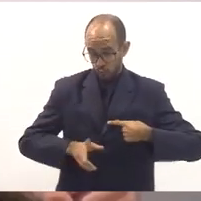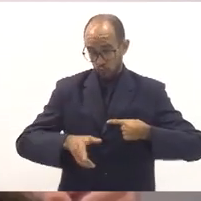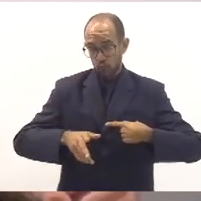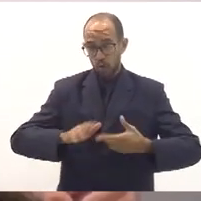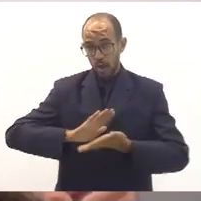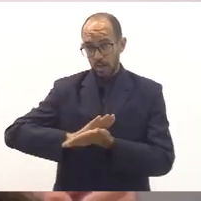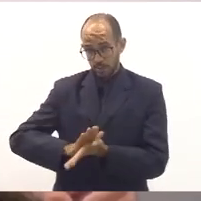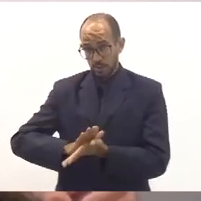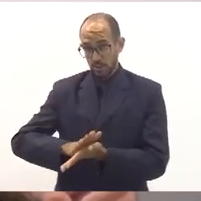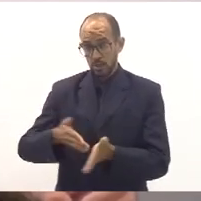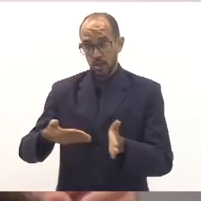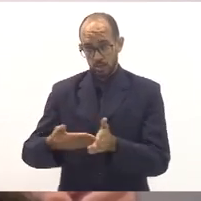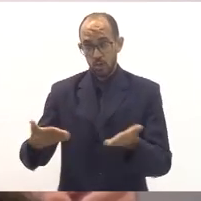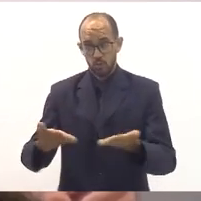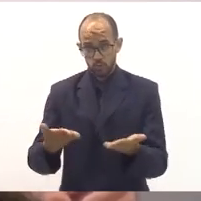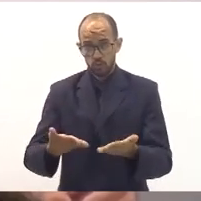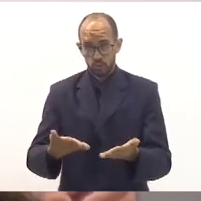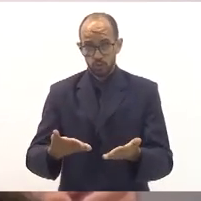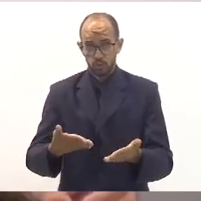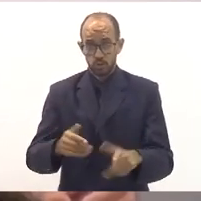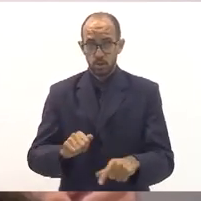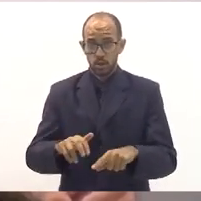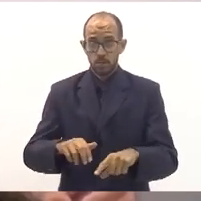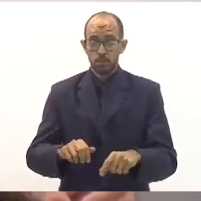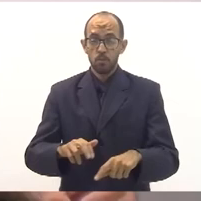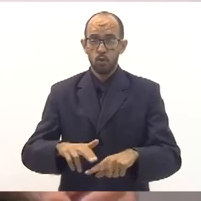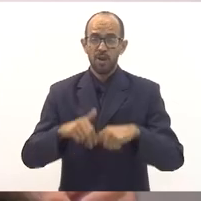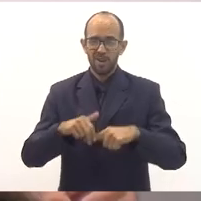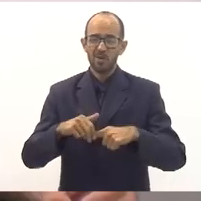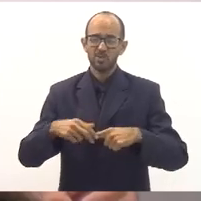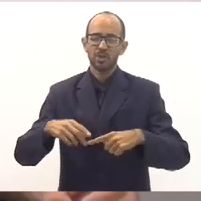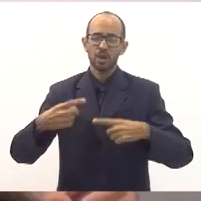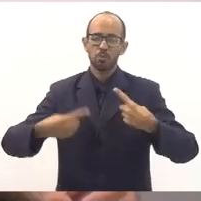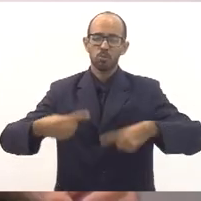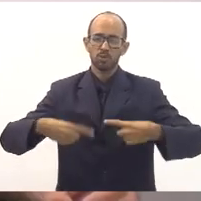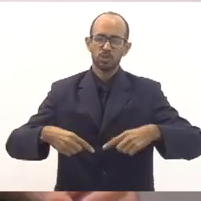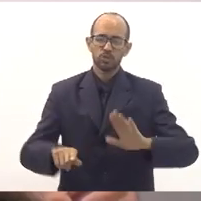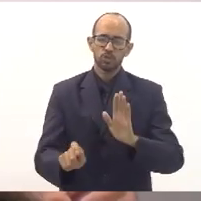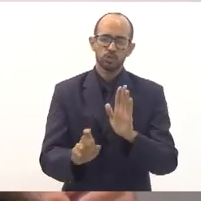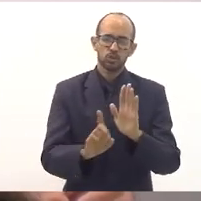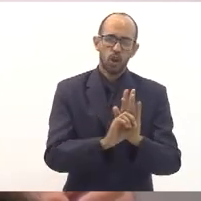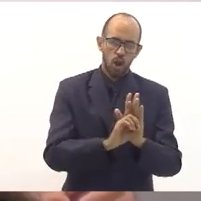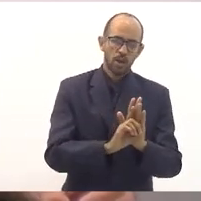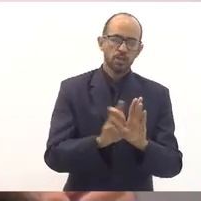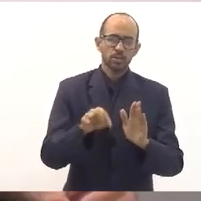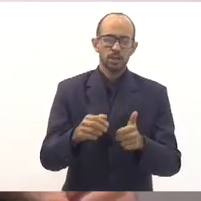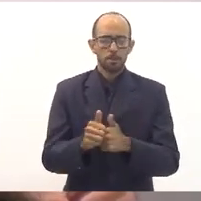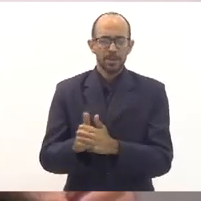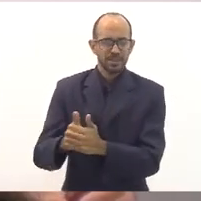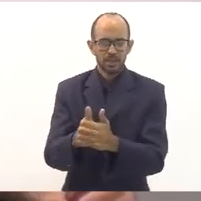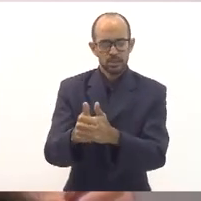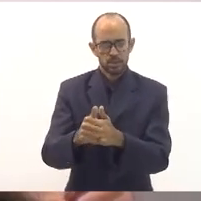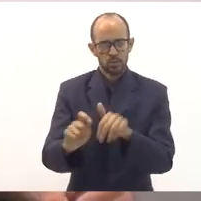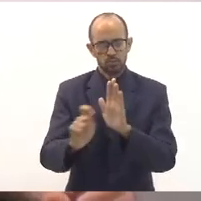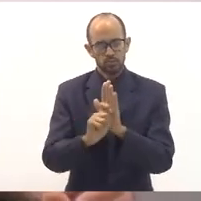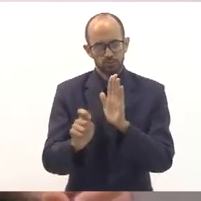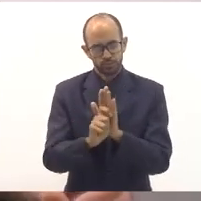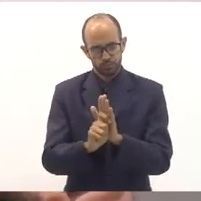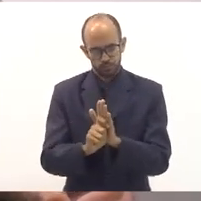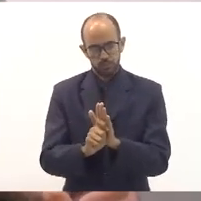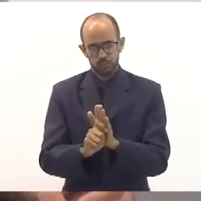perdão perdura até hoje através da política de drogas através da perseguição da maconha através da percepção dos usuários